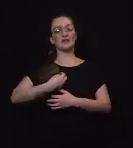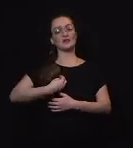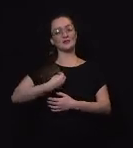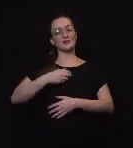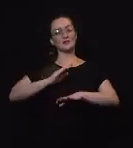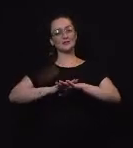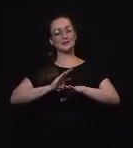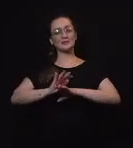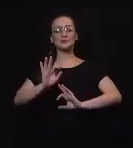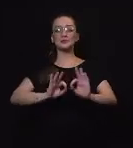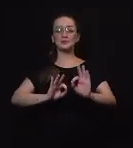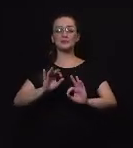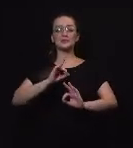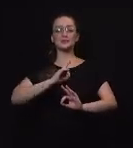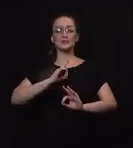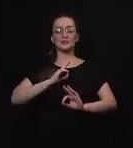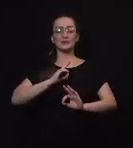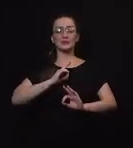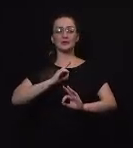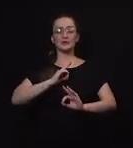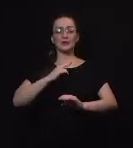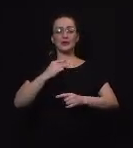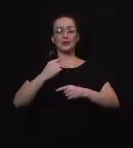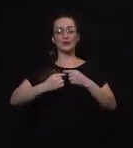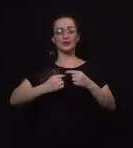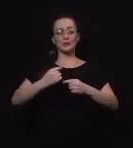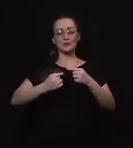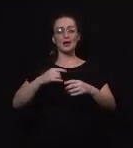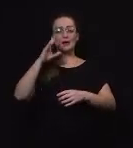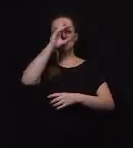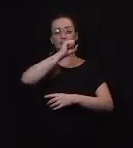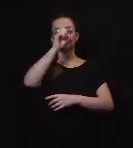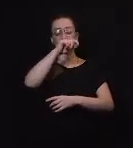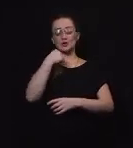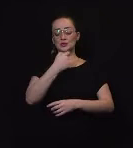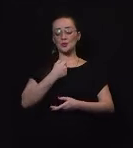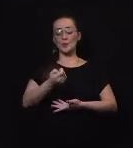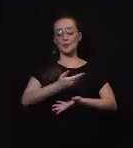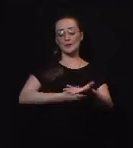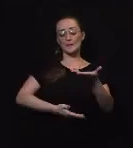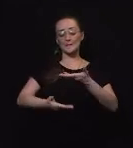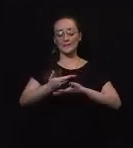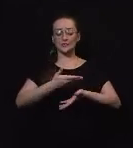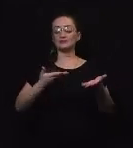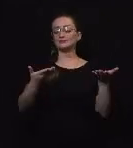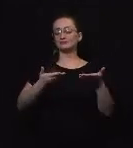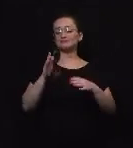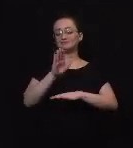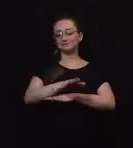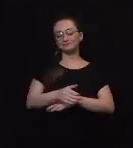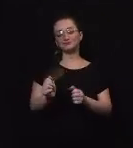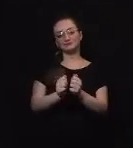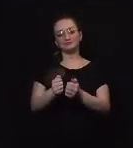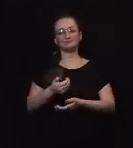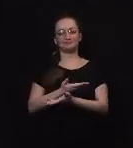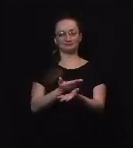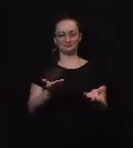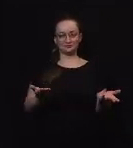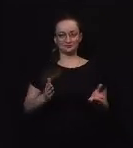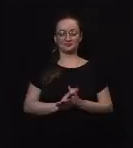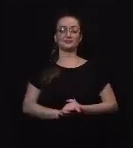realizando projetos que têm nos gerado muitos aprendizados e que a gente queria compartilhar nessa tarde um pouquinho com vocês. Então,